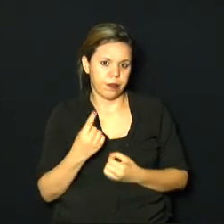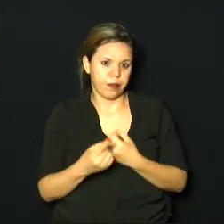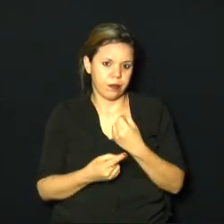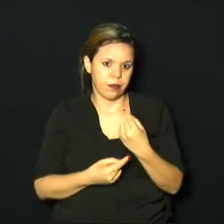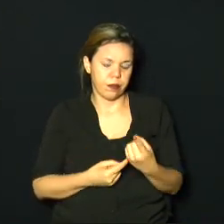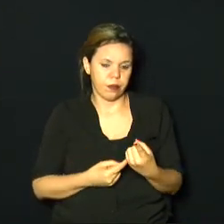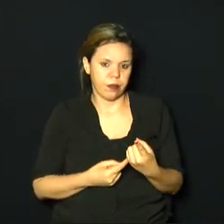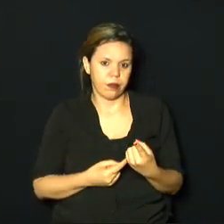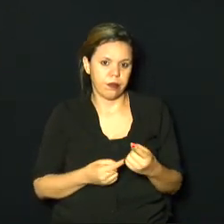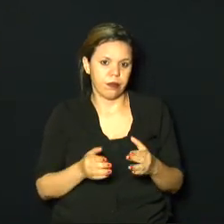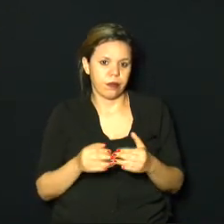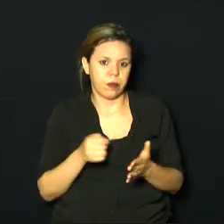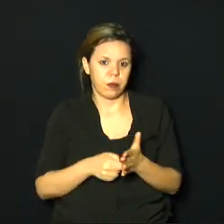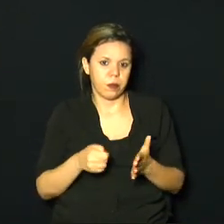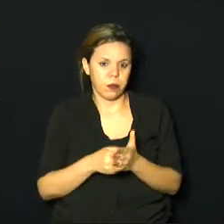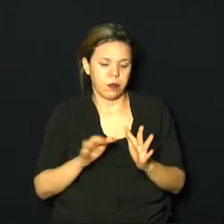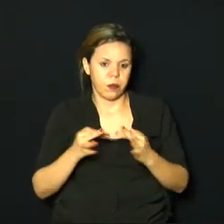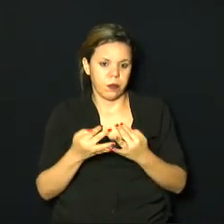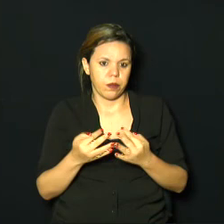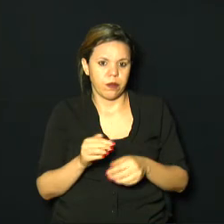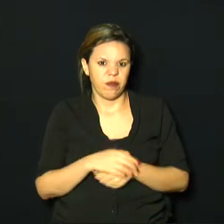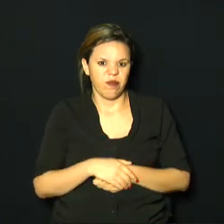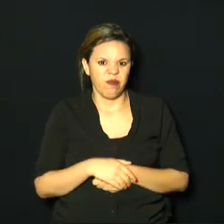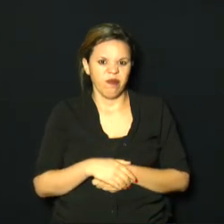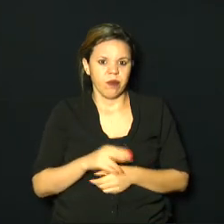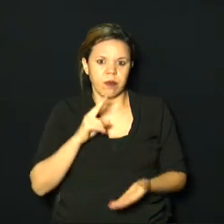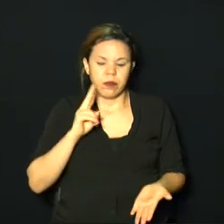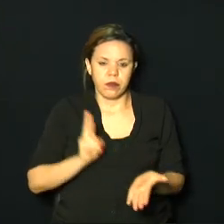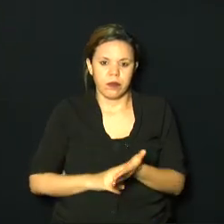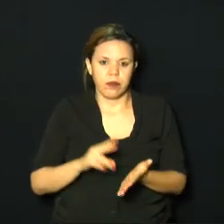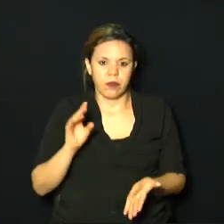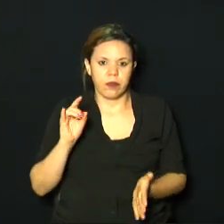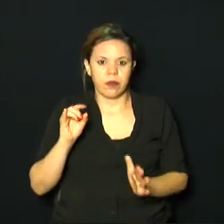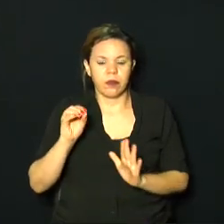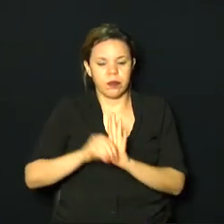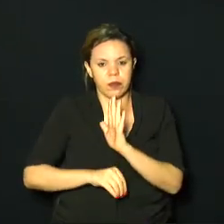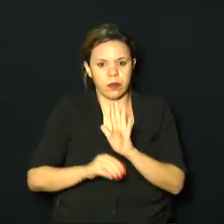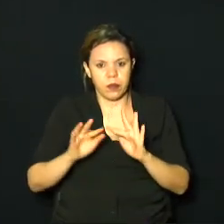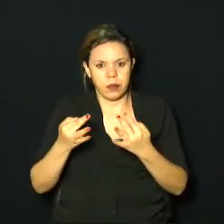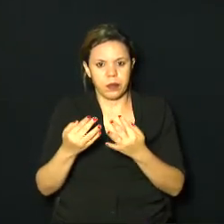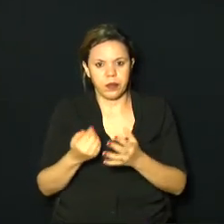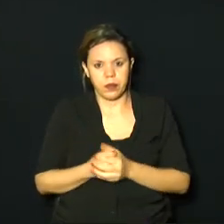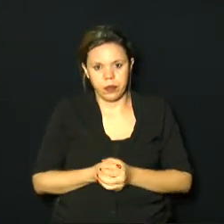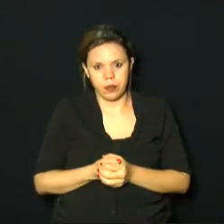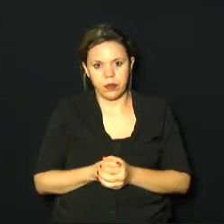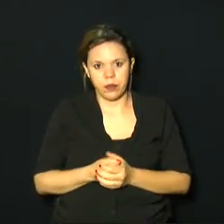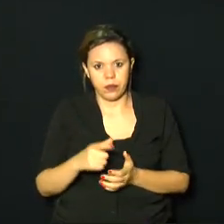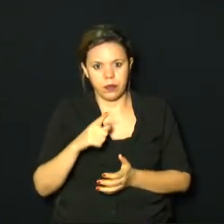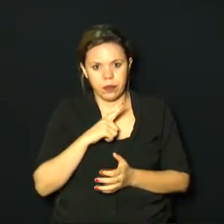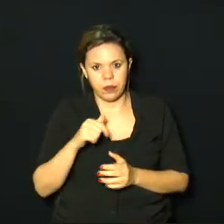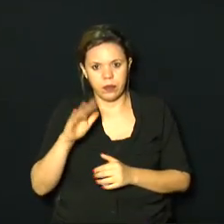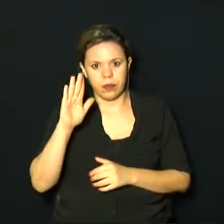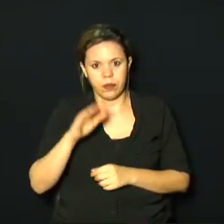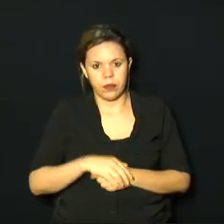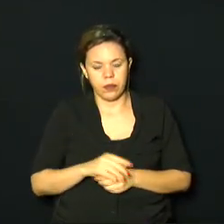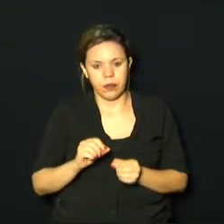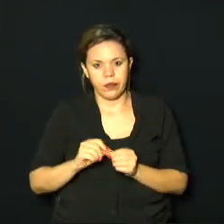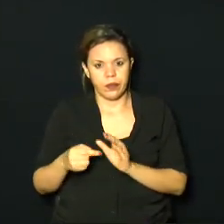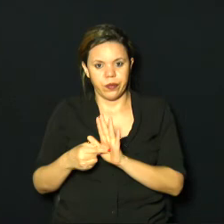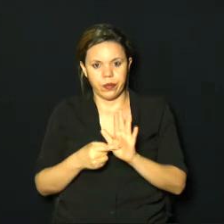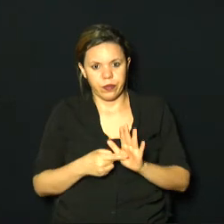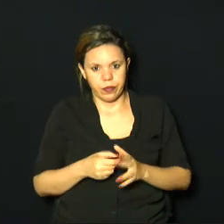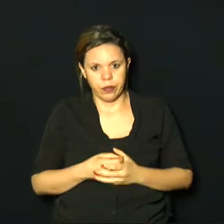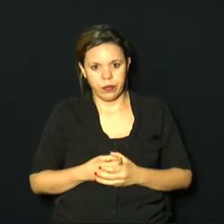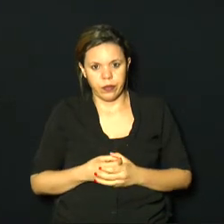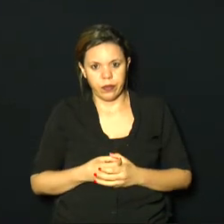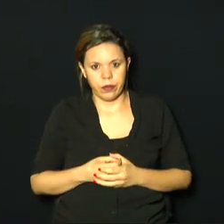alguns das reivindicações das famílias, em nome de protocolos e ofícios em nome das famílias, para que subsidie ainda mais do que já foi apresentado,